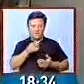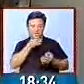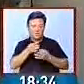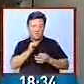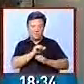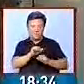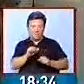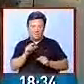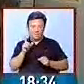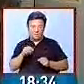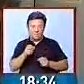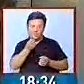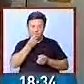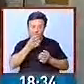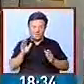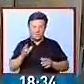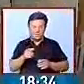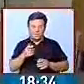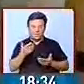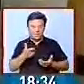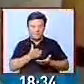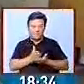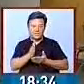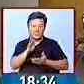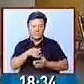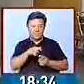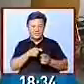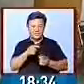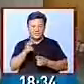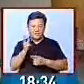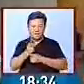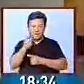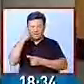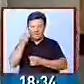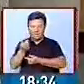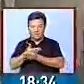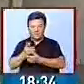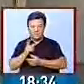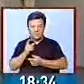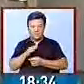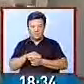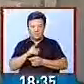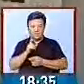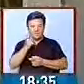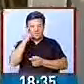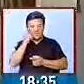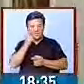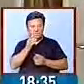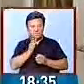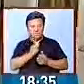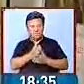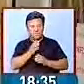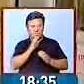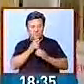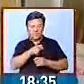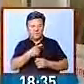até, felizmente, hoje passa menos por atos comerciais que propriamente por comunicação.